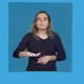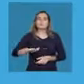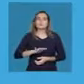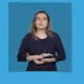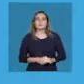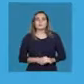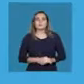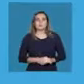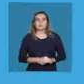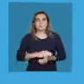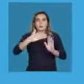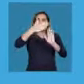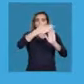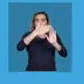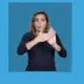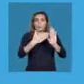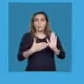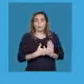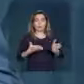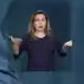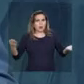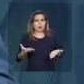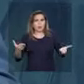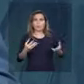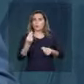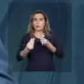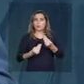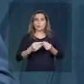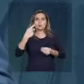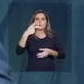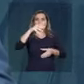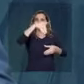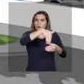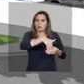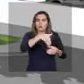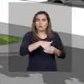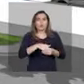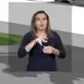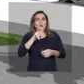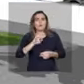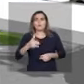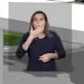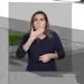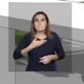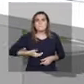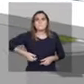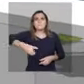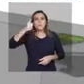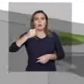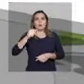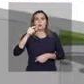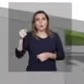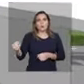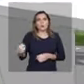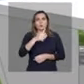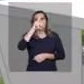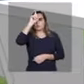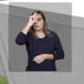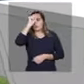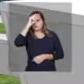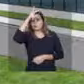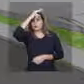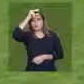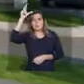Júnior. Aqui é proposta. Agora, com seu voto, vamos construir e instalar o